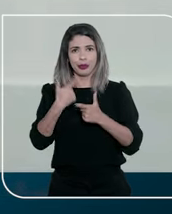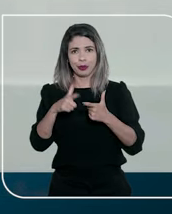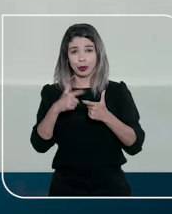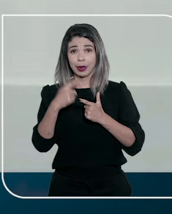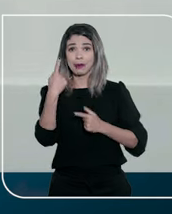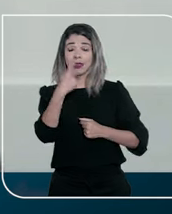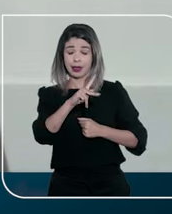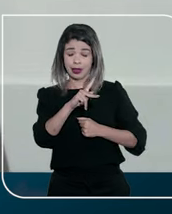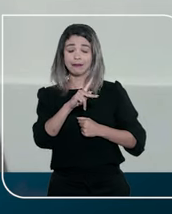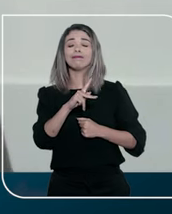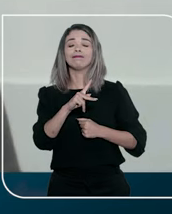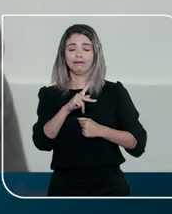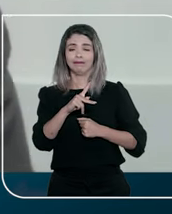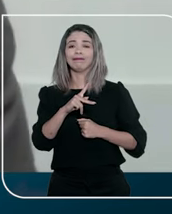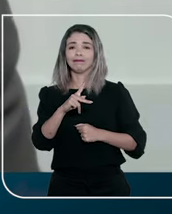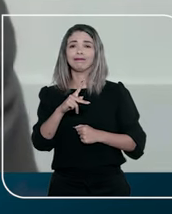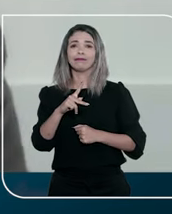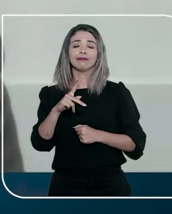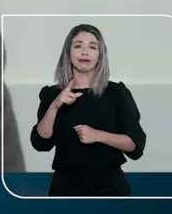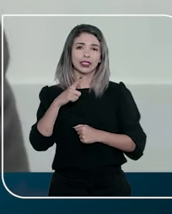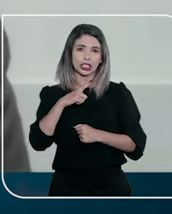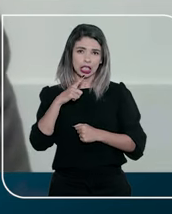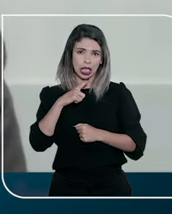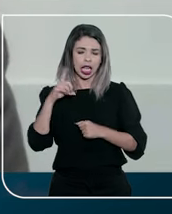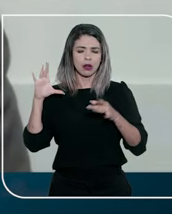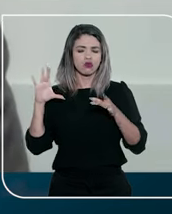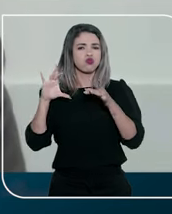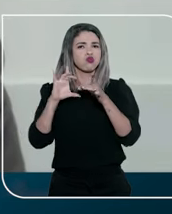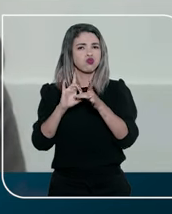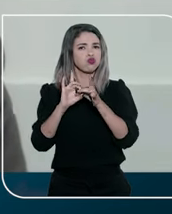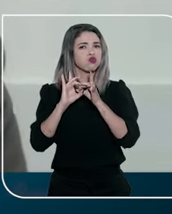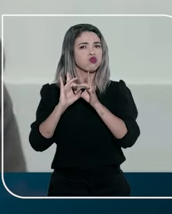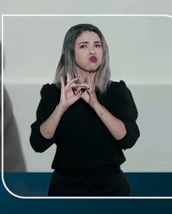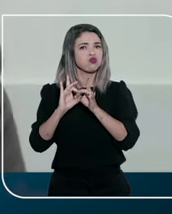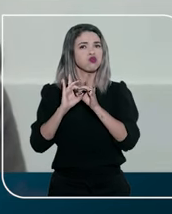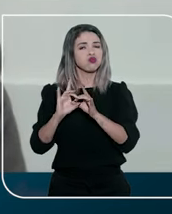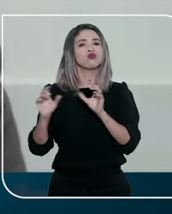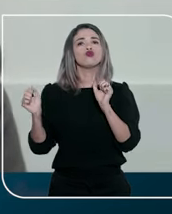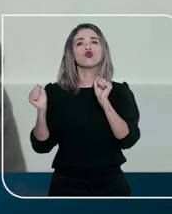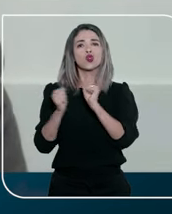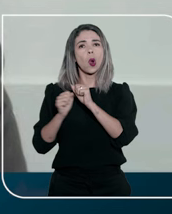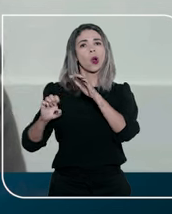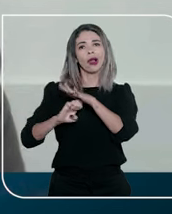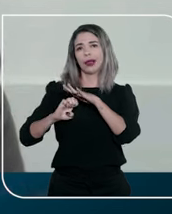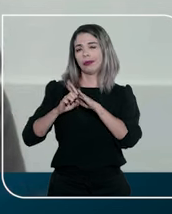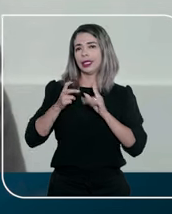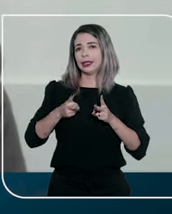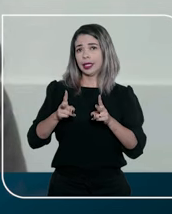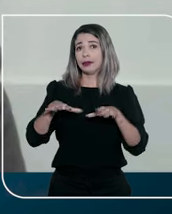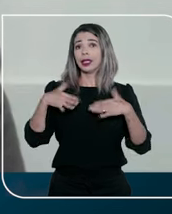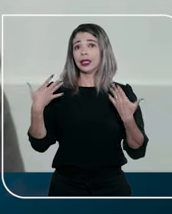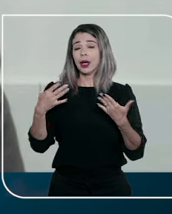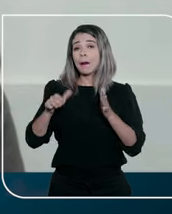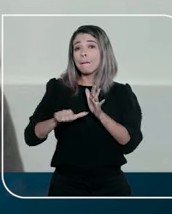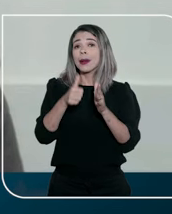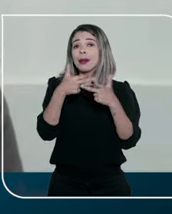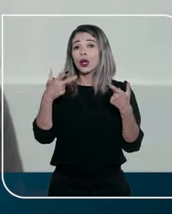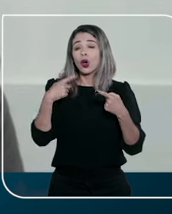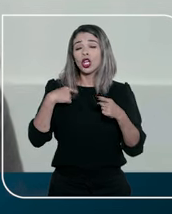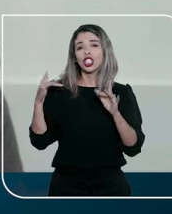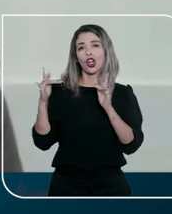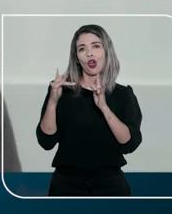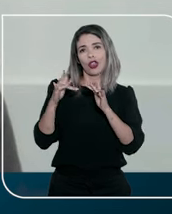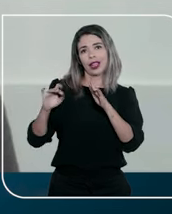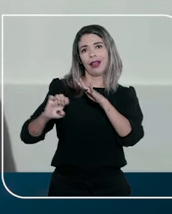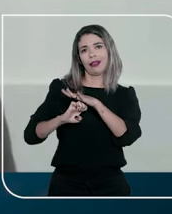interesse de fidelizar aquele cliente. Então, o primeiro passo é que ele entre em contato com a companhia